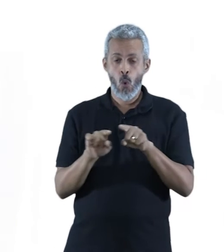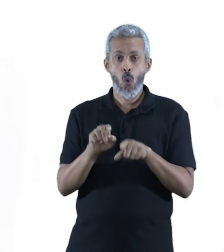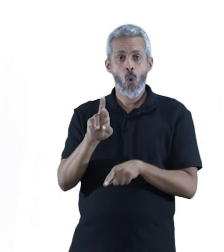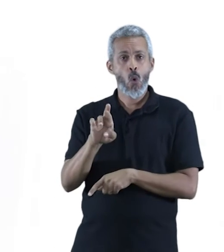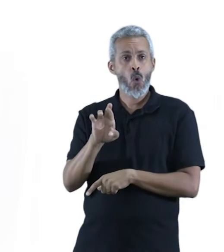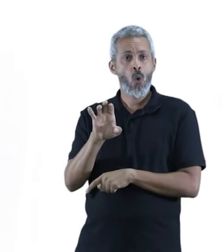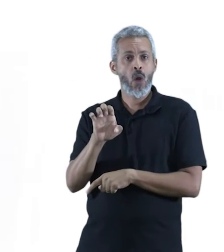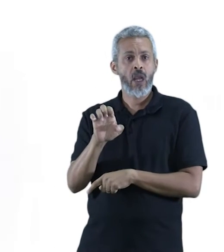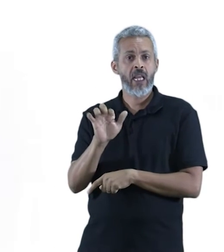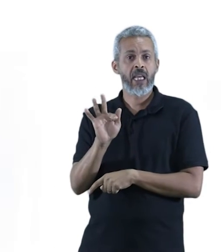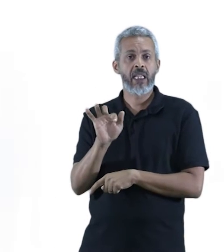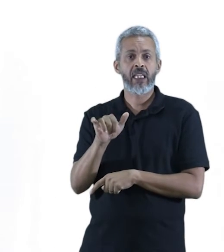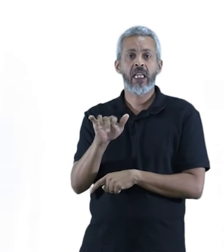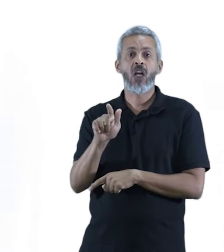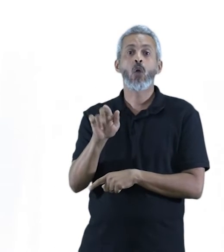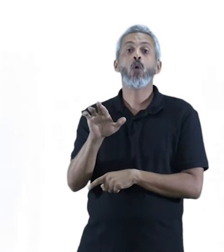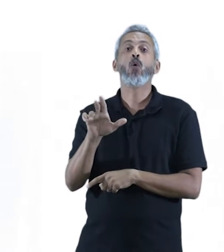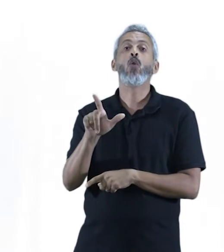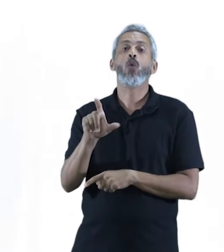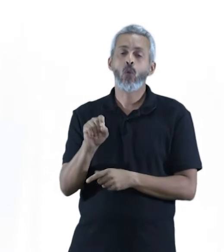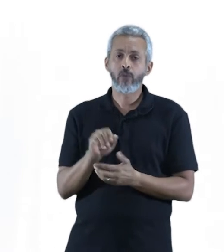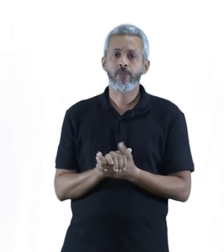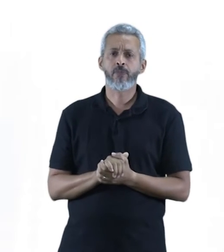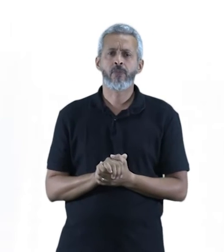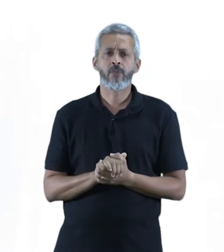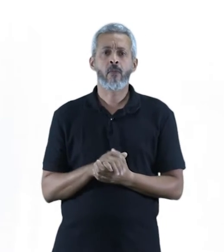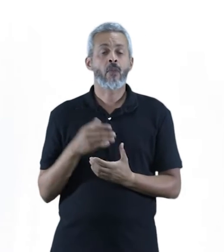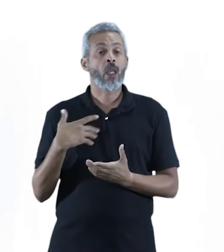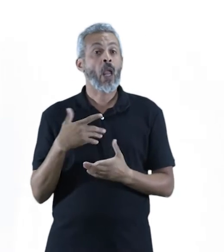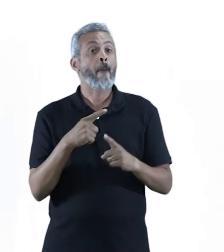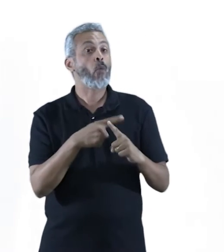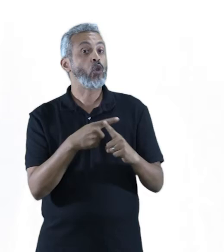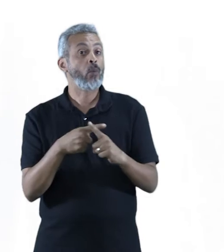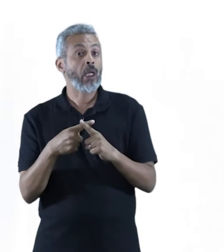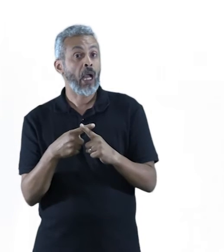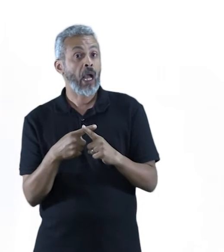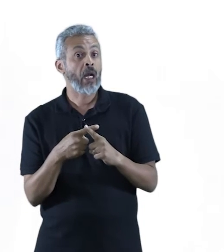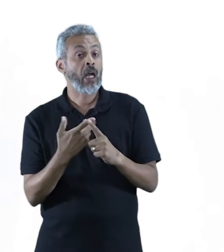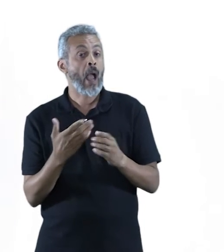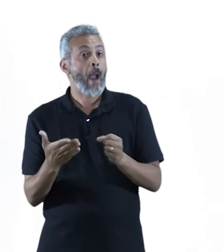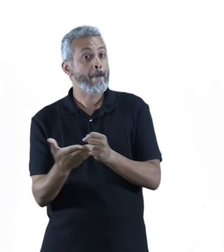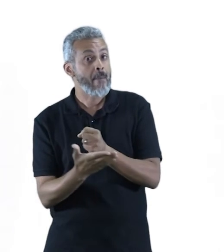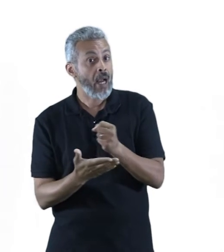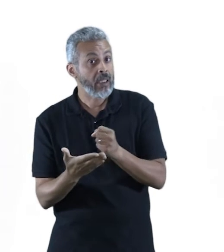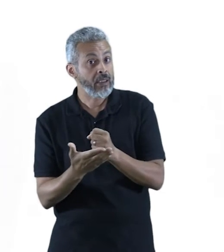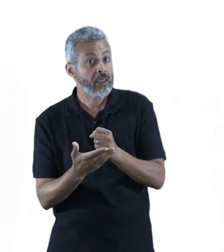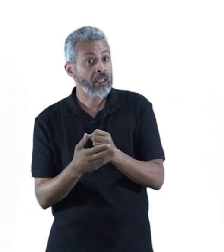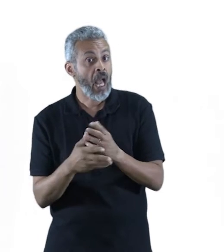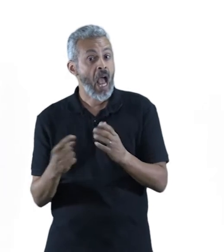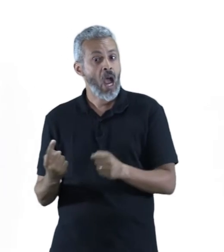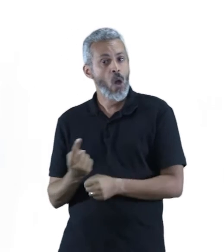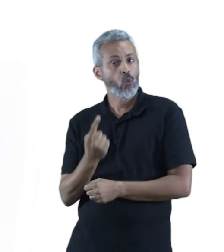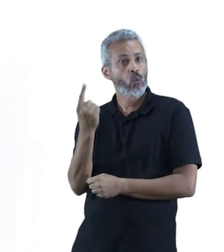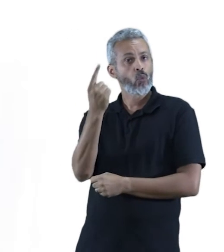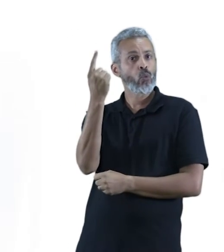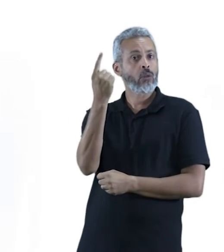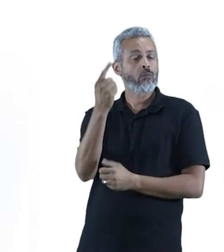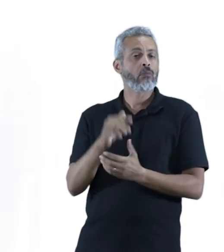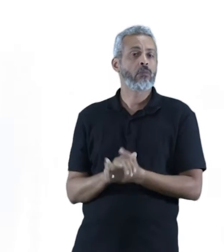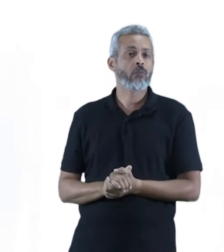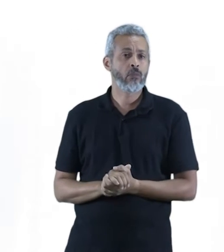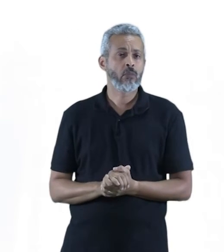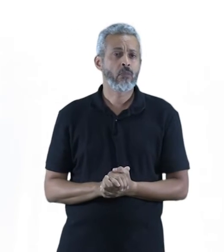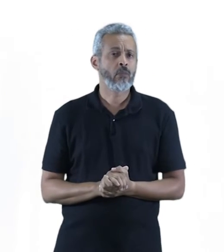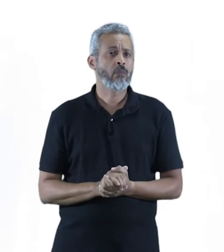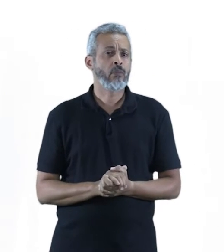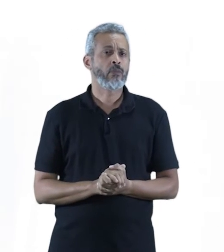Agora, vamos ver a área do retângulo. Devemos multiplicar a base pela altura.